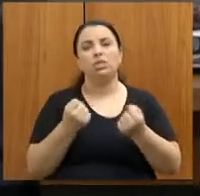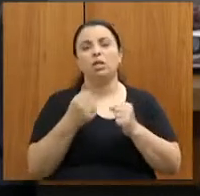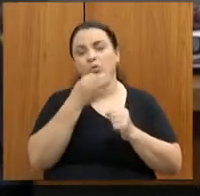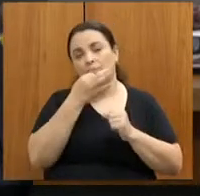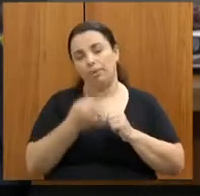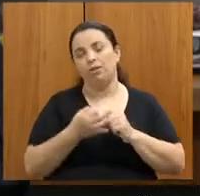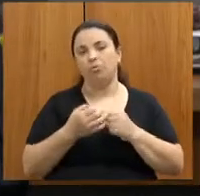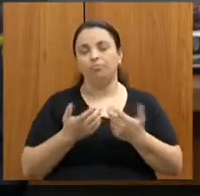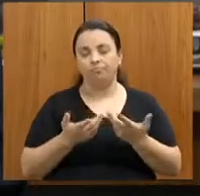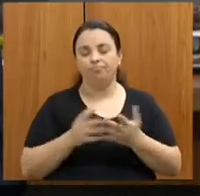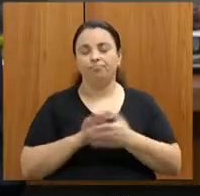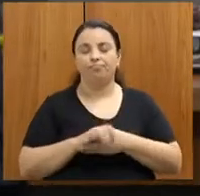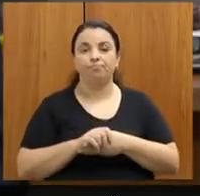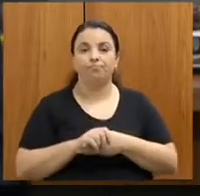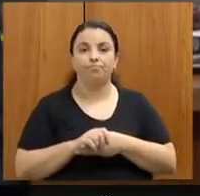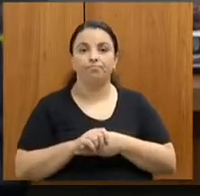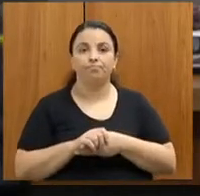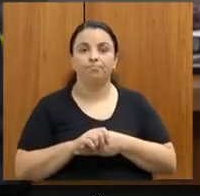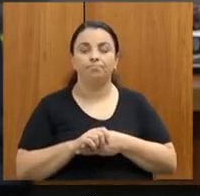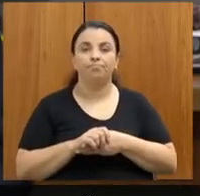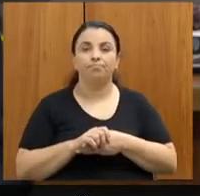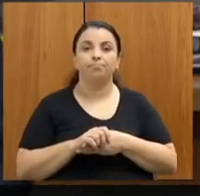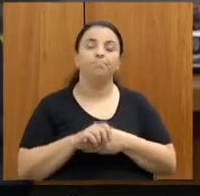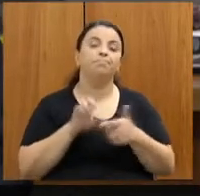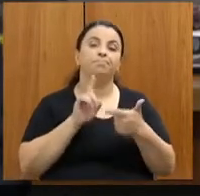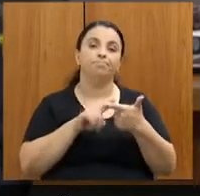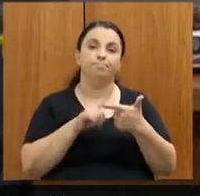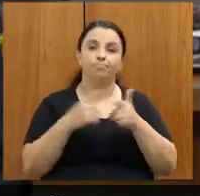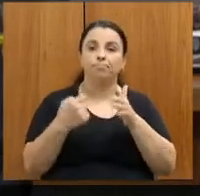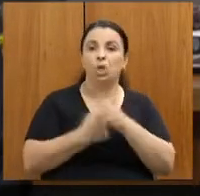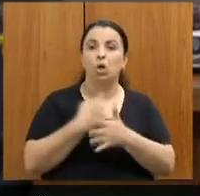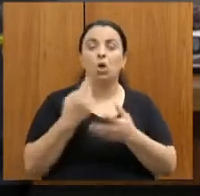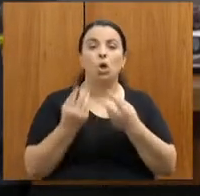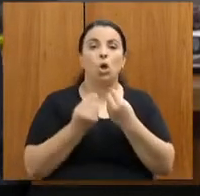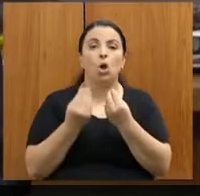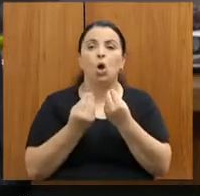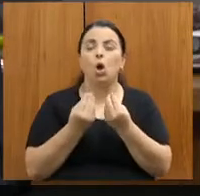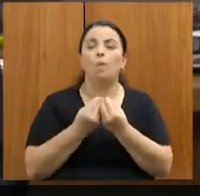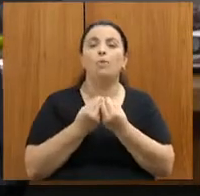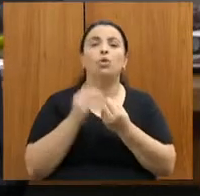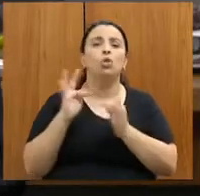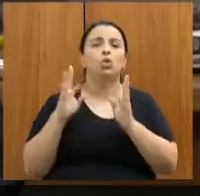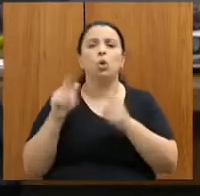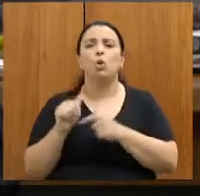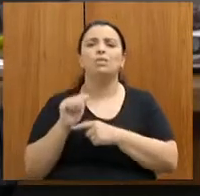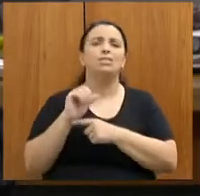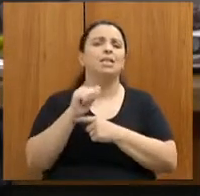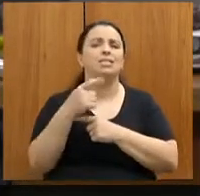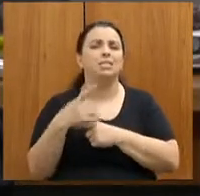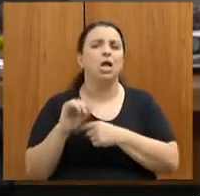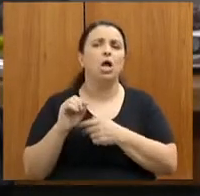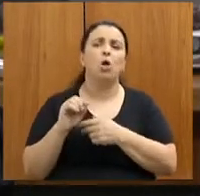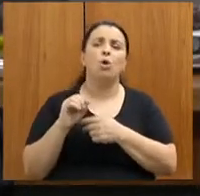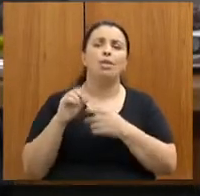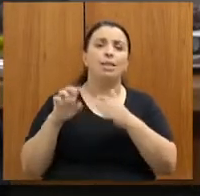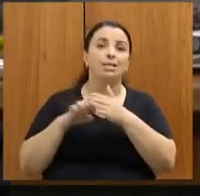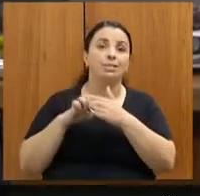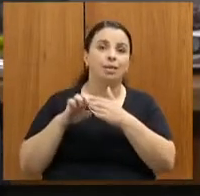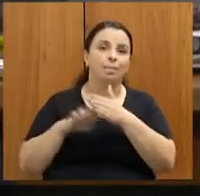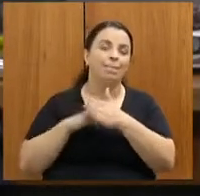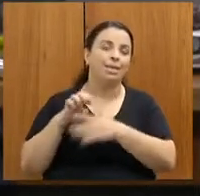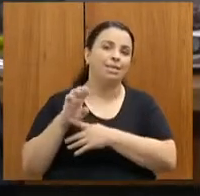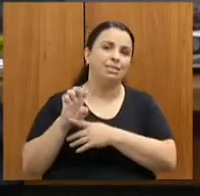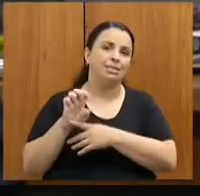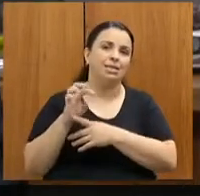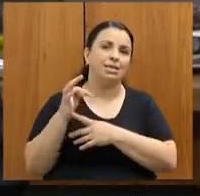e é com relação à questão de colocar alienação de todas as ações de todas as estatais na realidade não